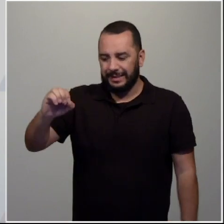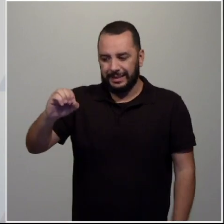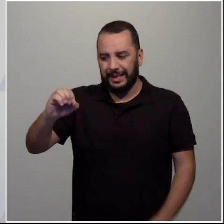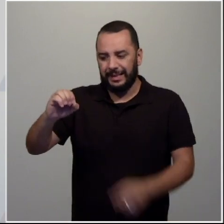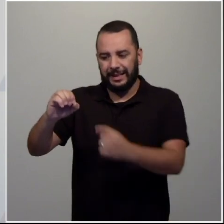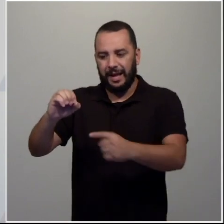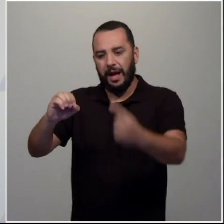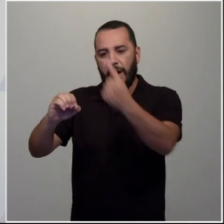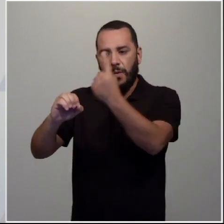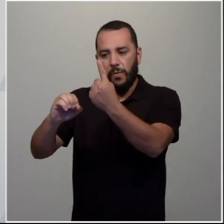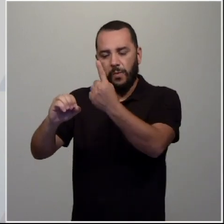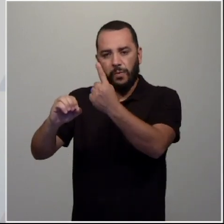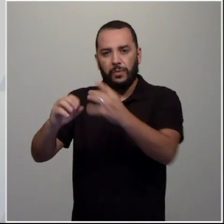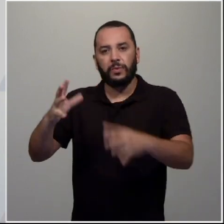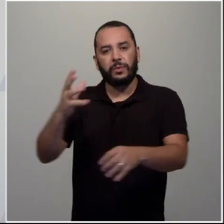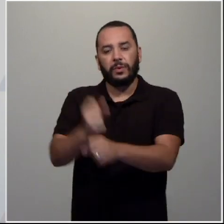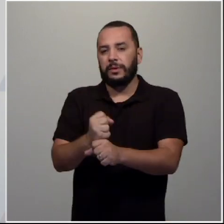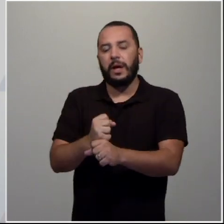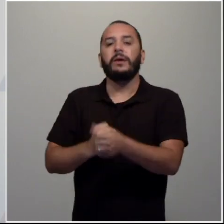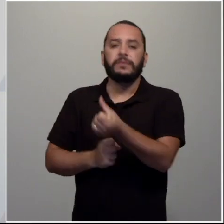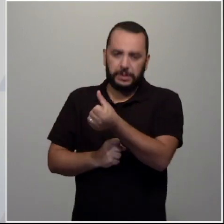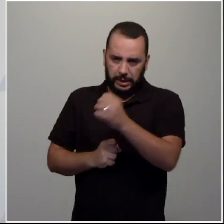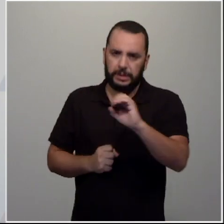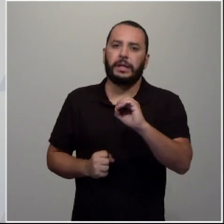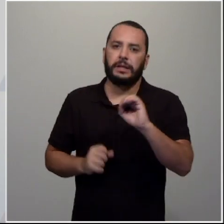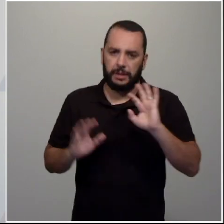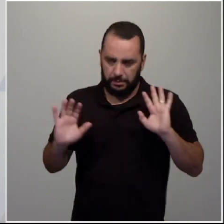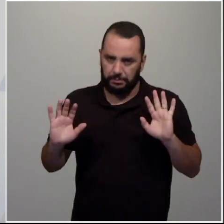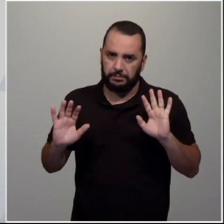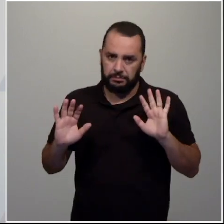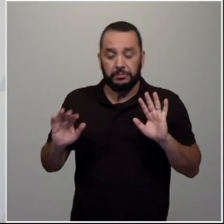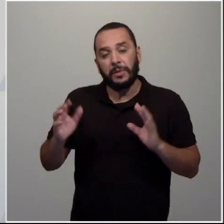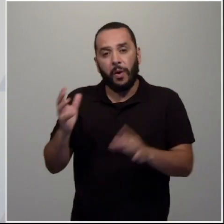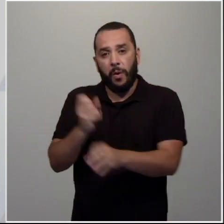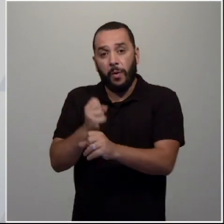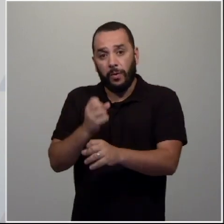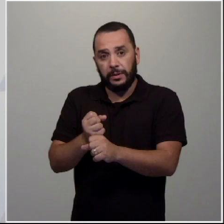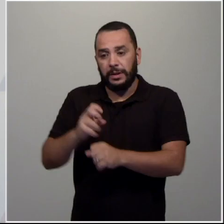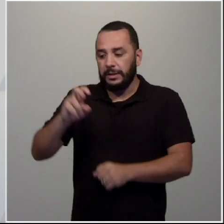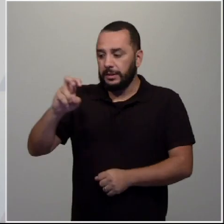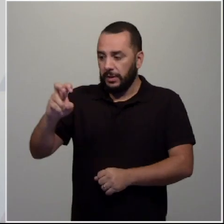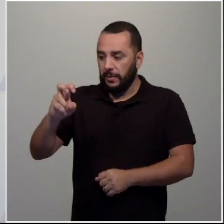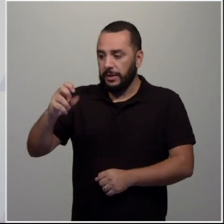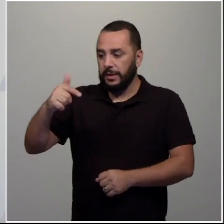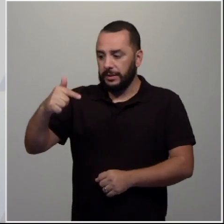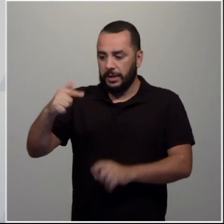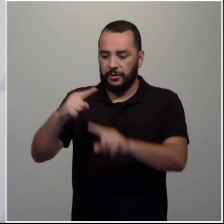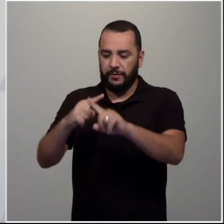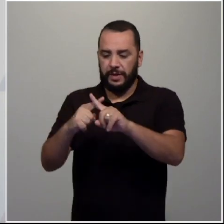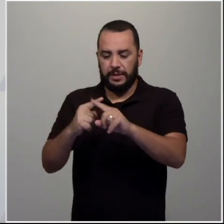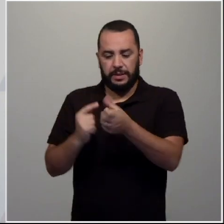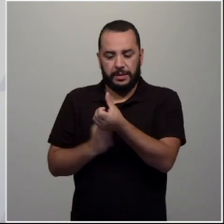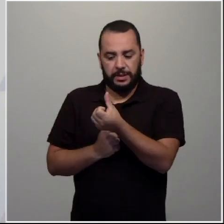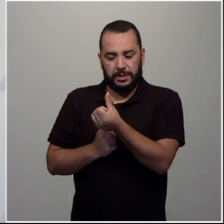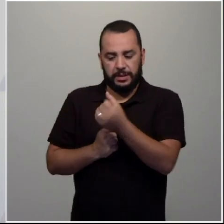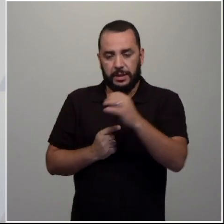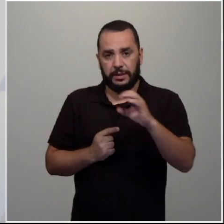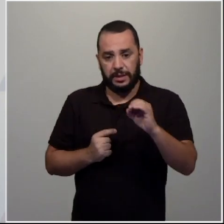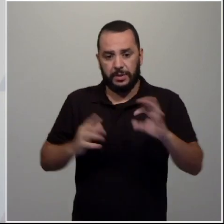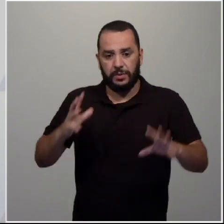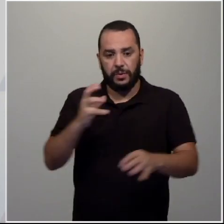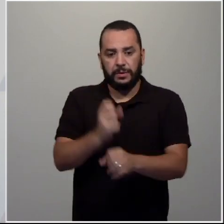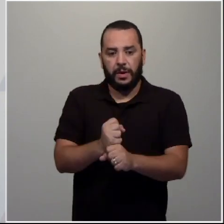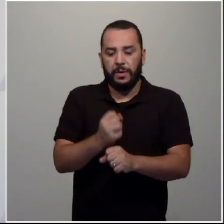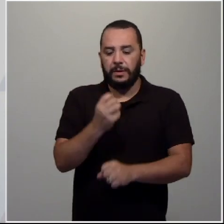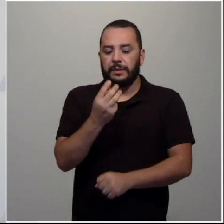60 nessa senda levado a uma cena então a gente vai fazer aquela conta 57 vezes 60 cujo resultado é 3421